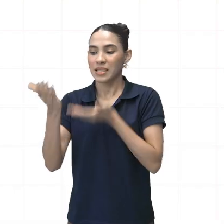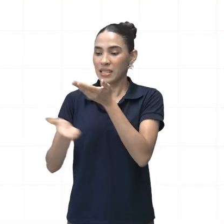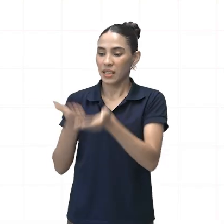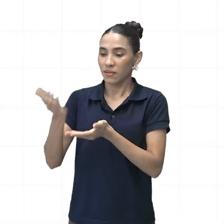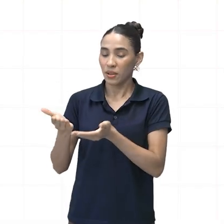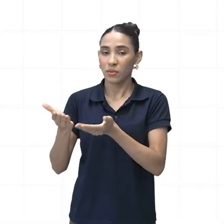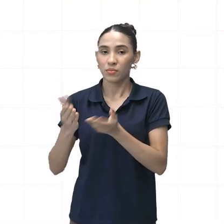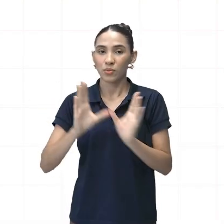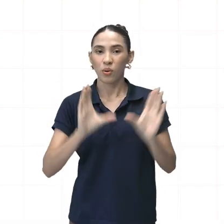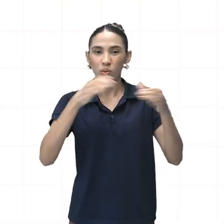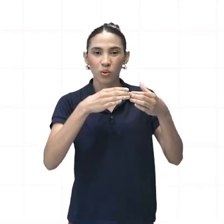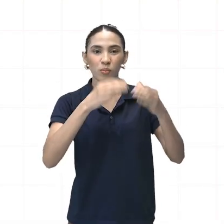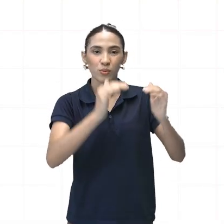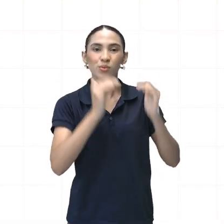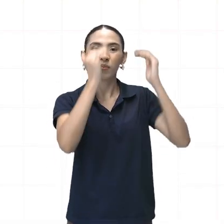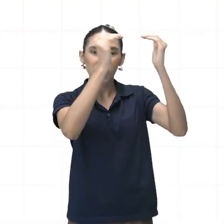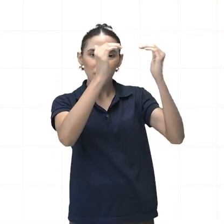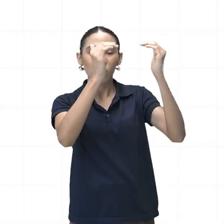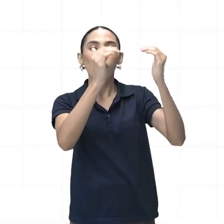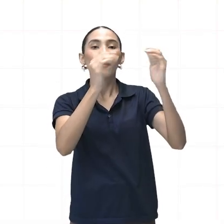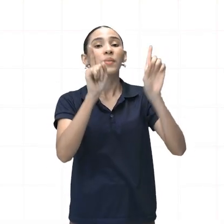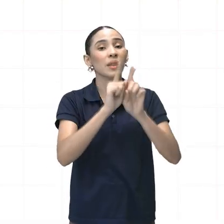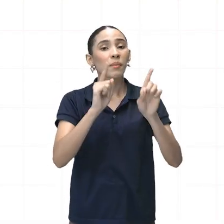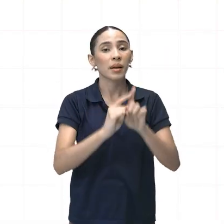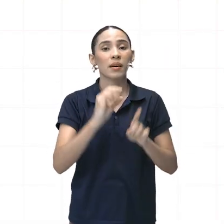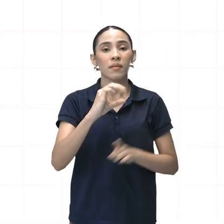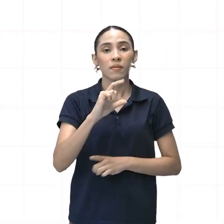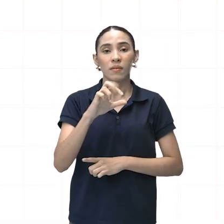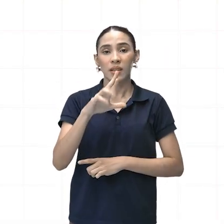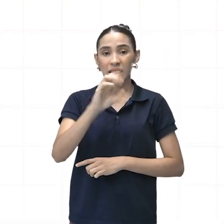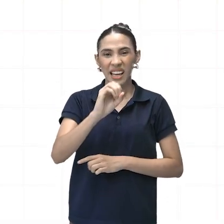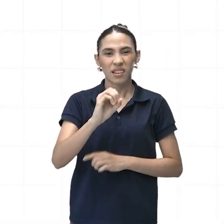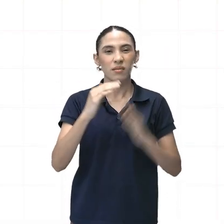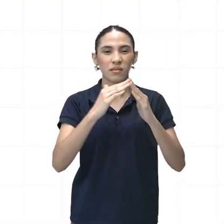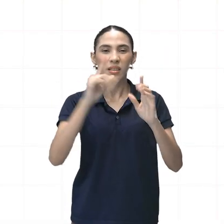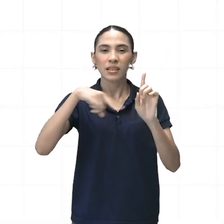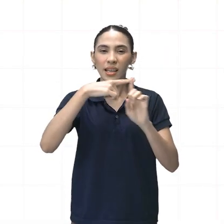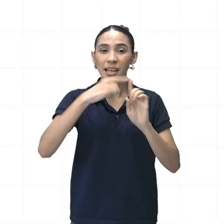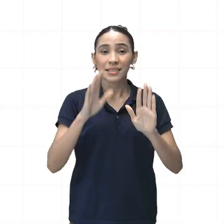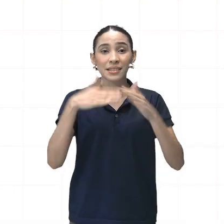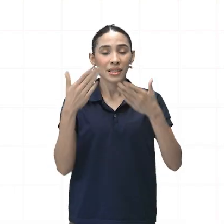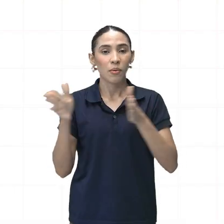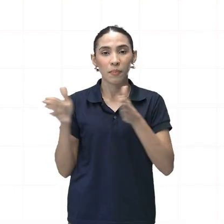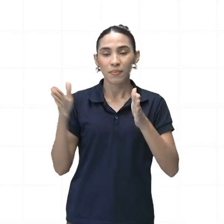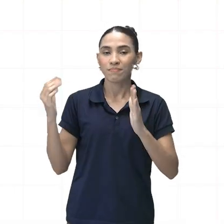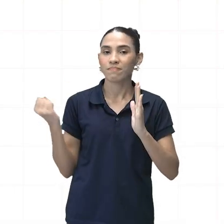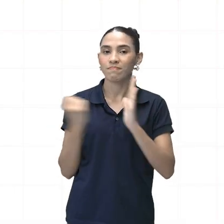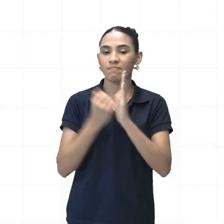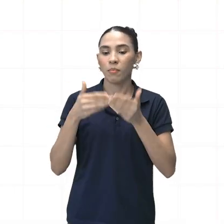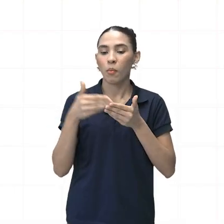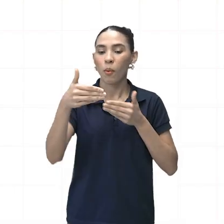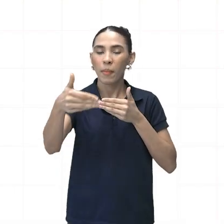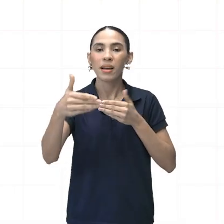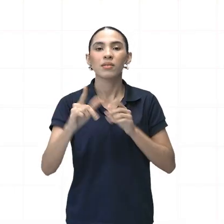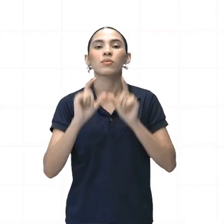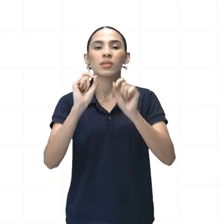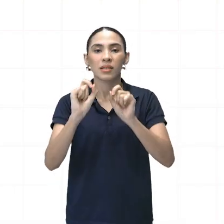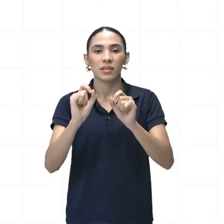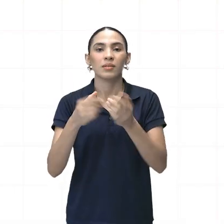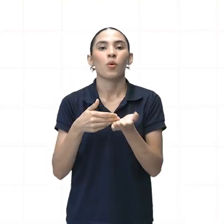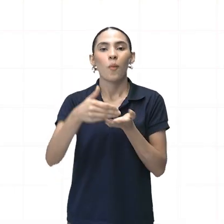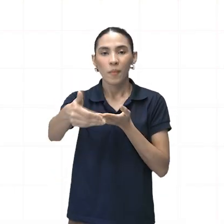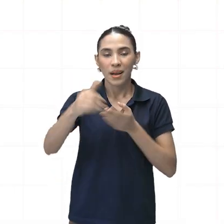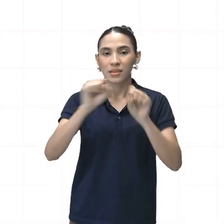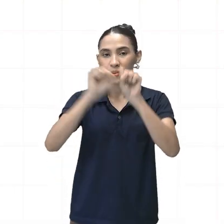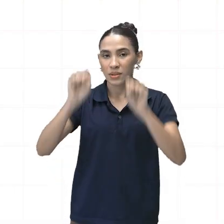aos nobres e os membros do clero. Tá bom? Então, é a partir desse momento, né, que se inicia o